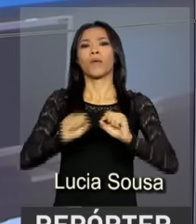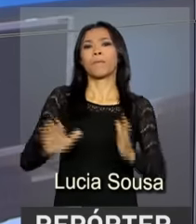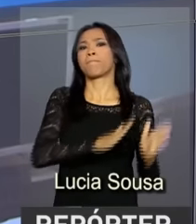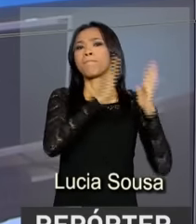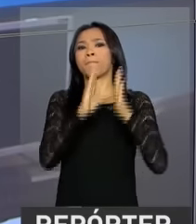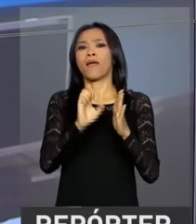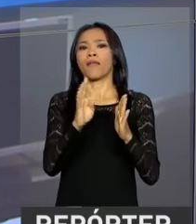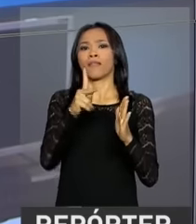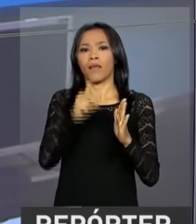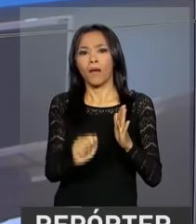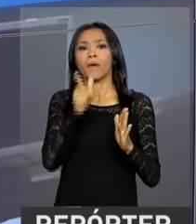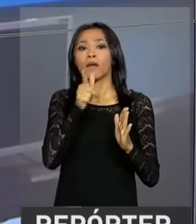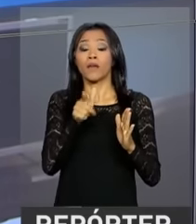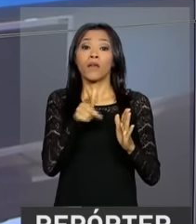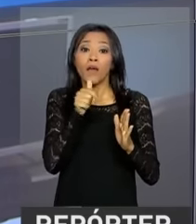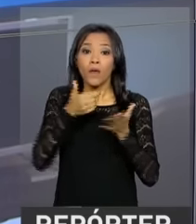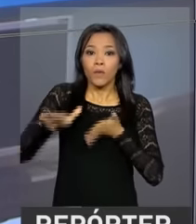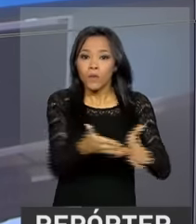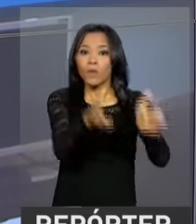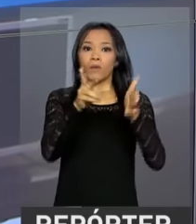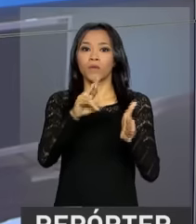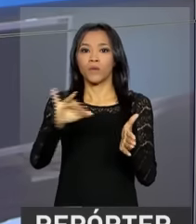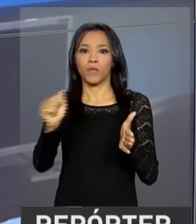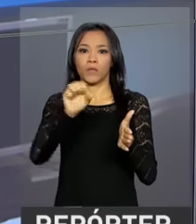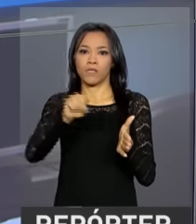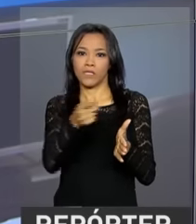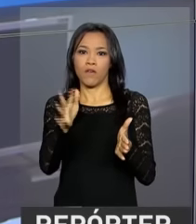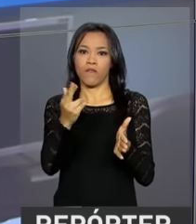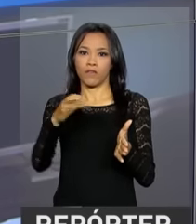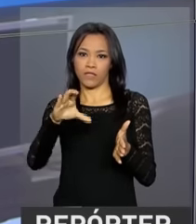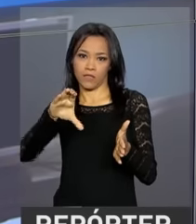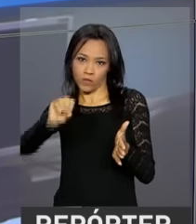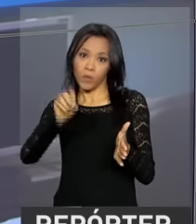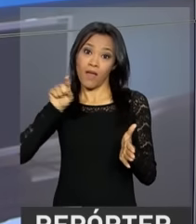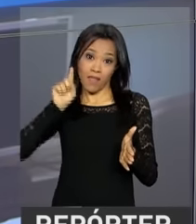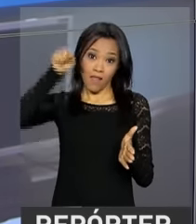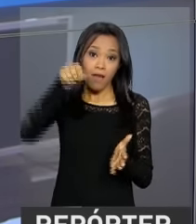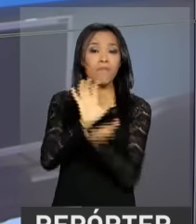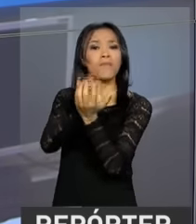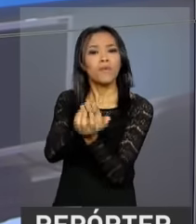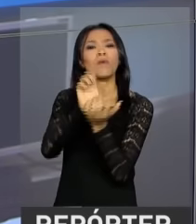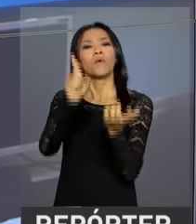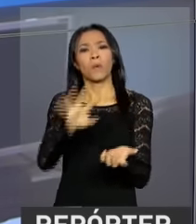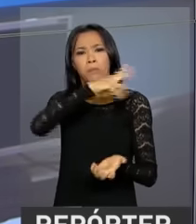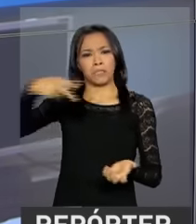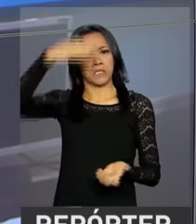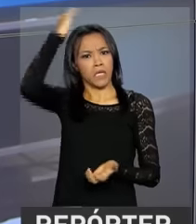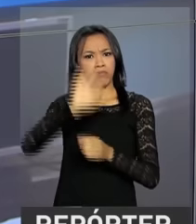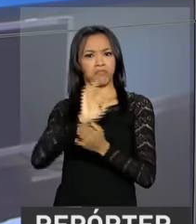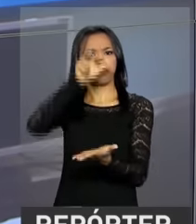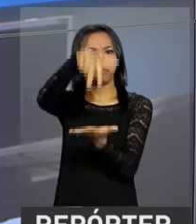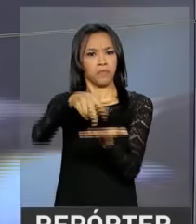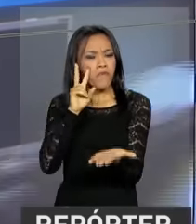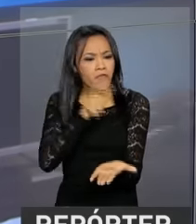integração do Rio São Francisco em Floresta, Pernambuco. E lá o presidente Michel Temer acompanha o início dos trabalhos da estação de bombeamento